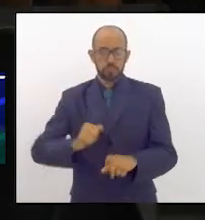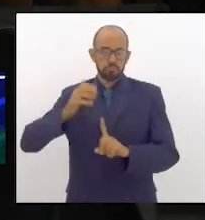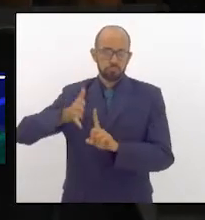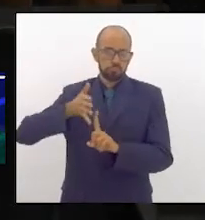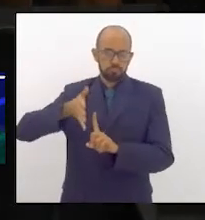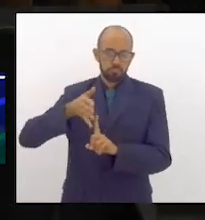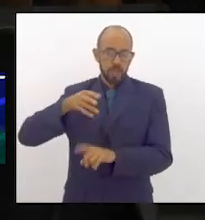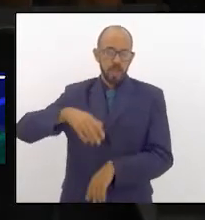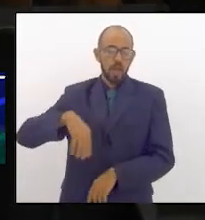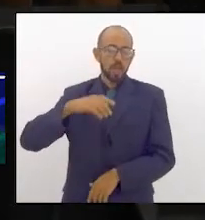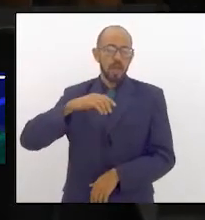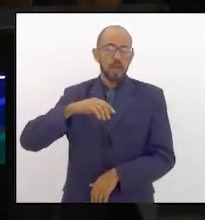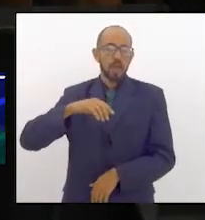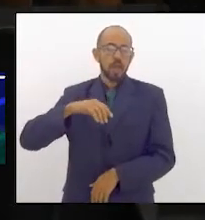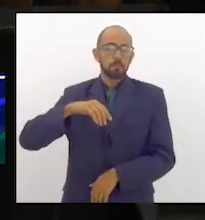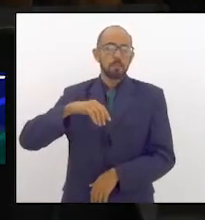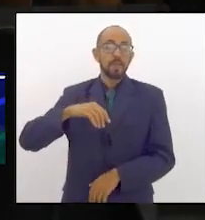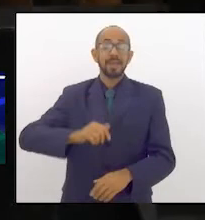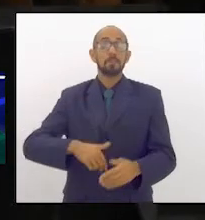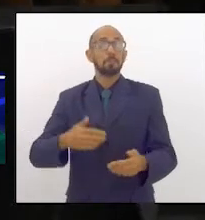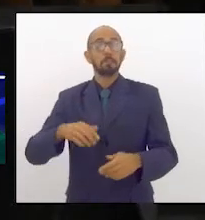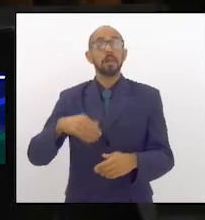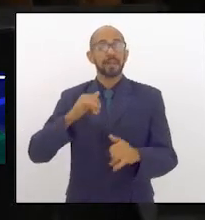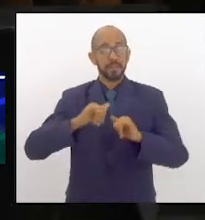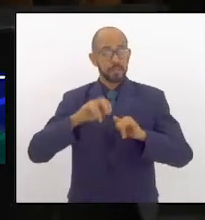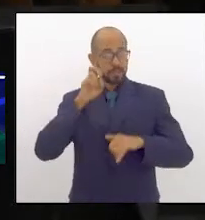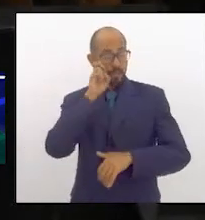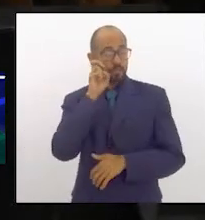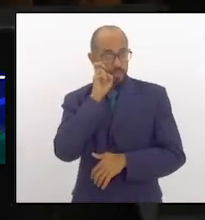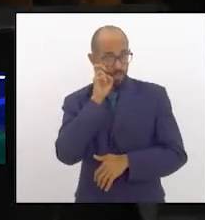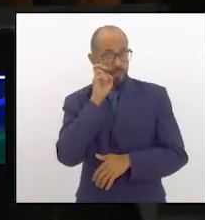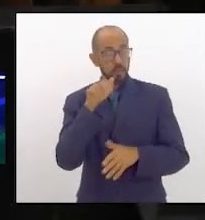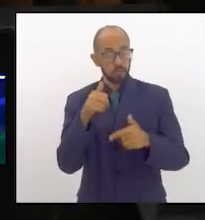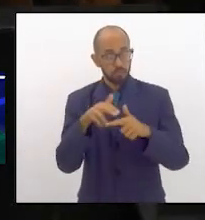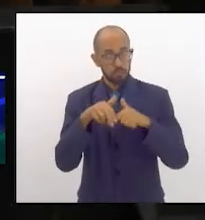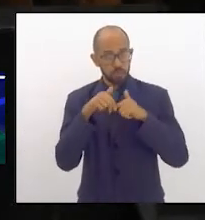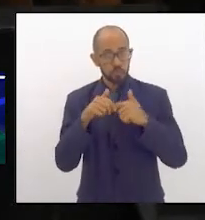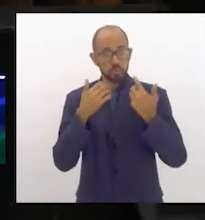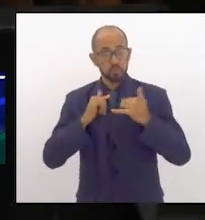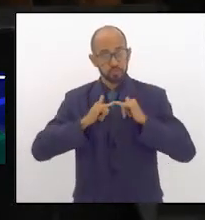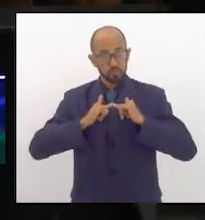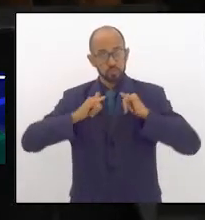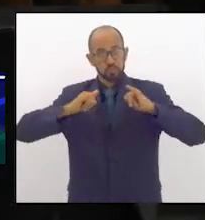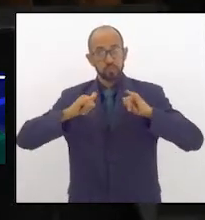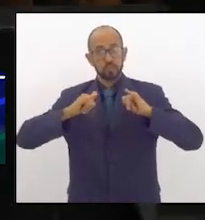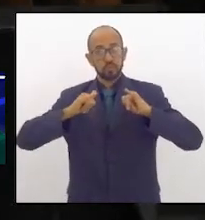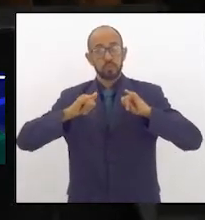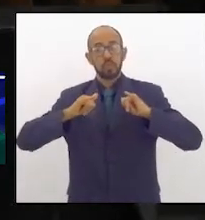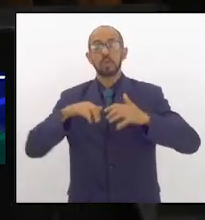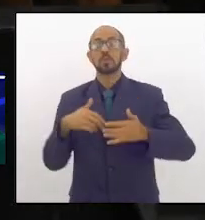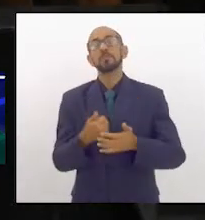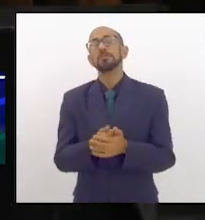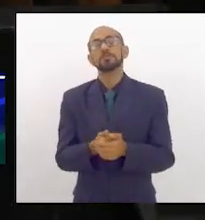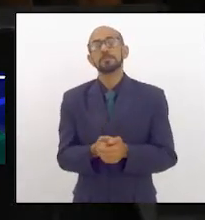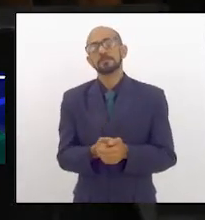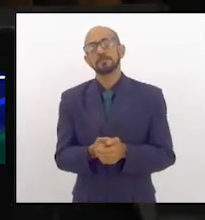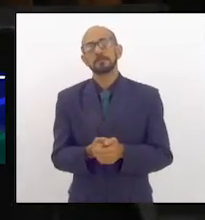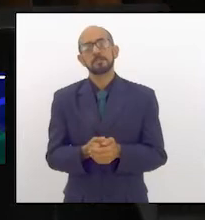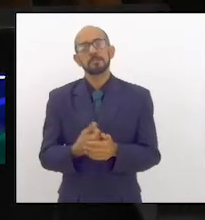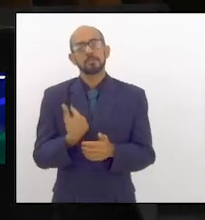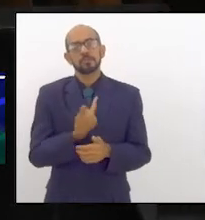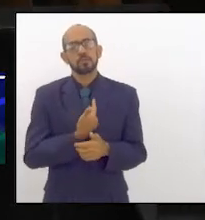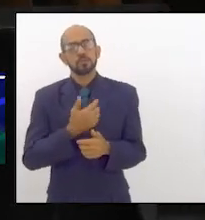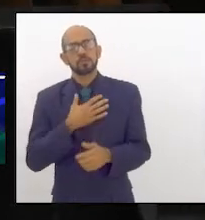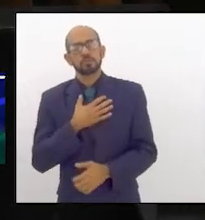na quinta então queremos fazer o céu comunicação e ao mesmo tempo ficamos o felizes